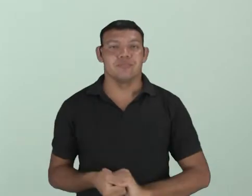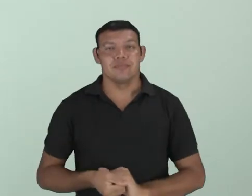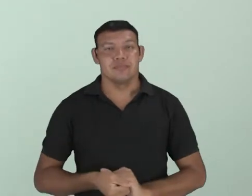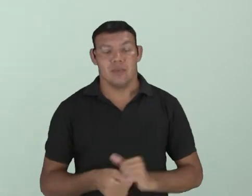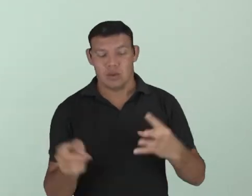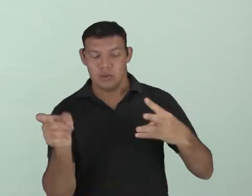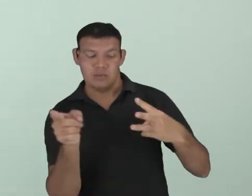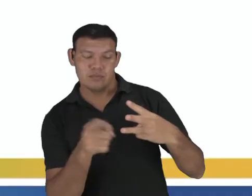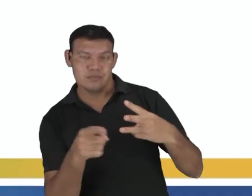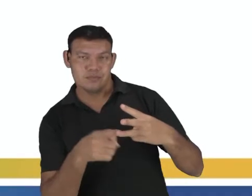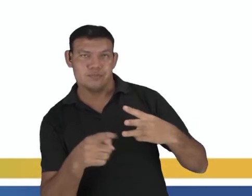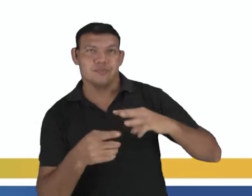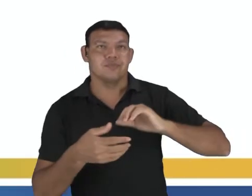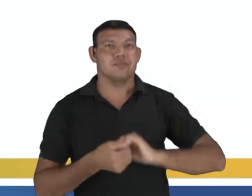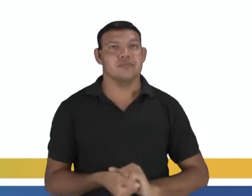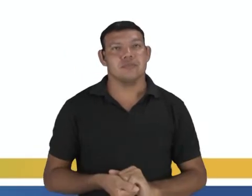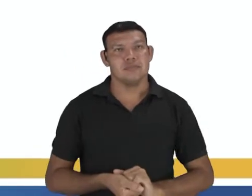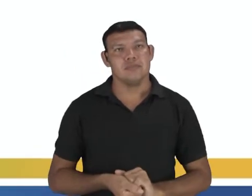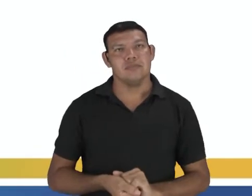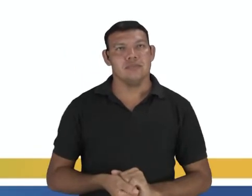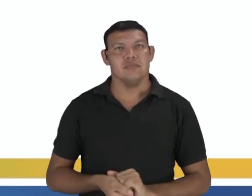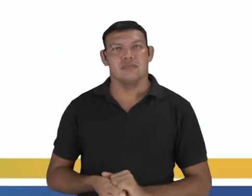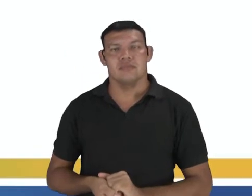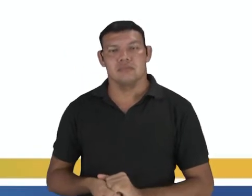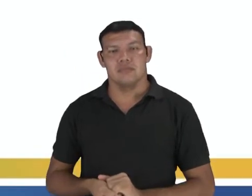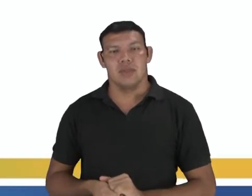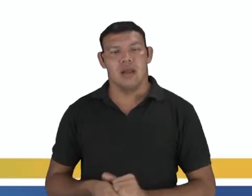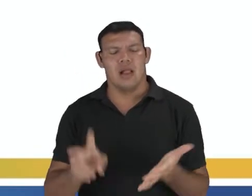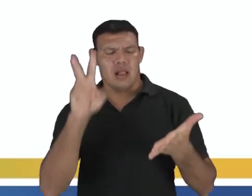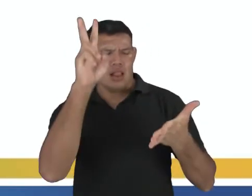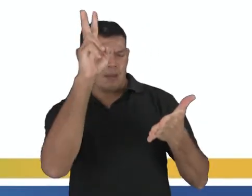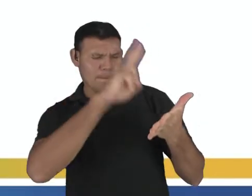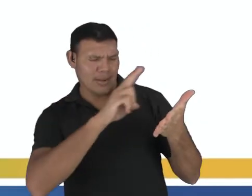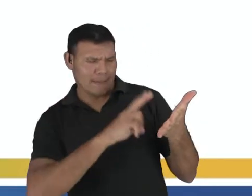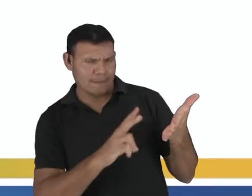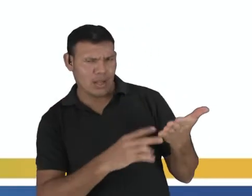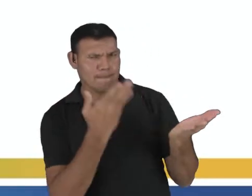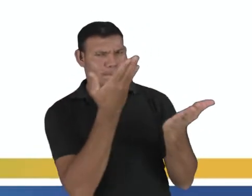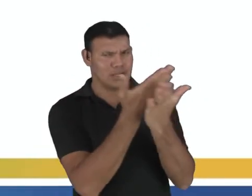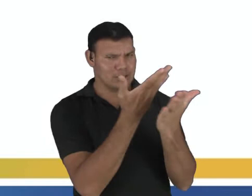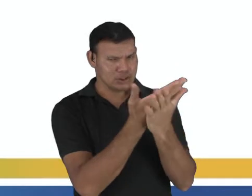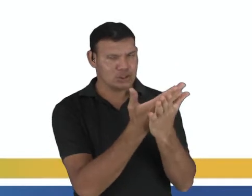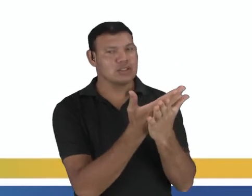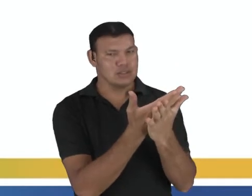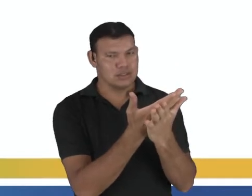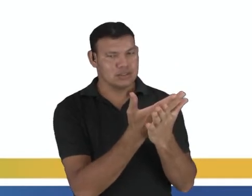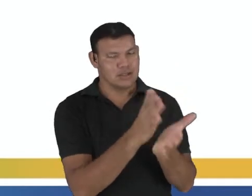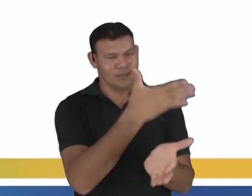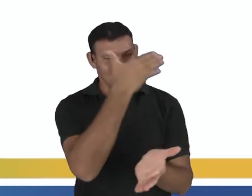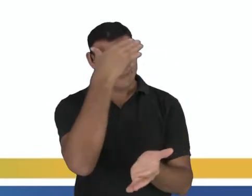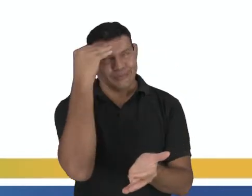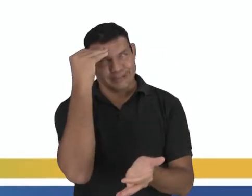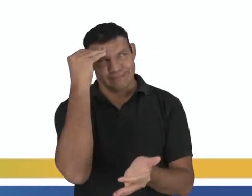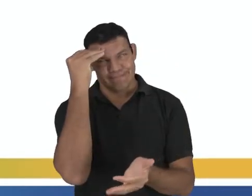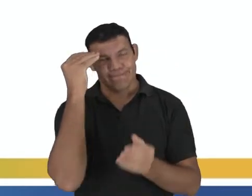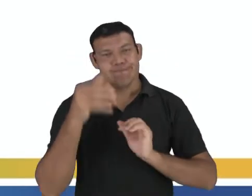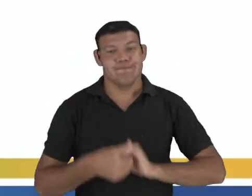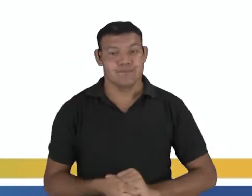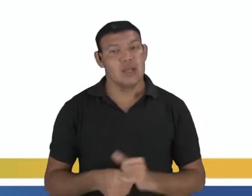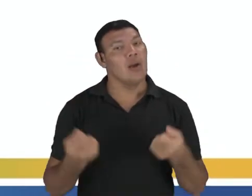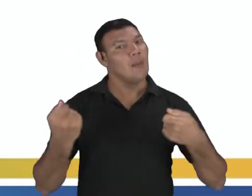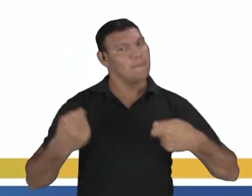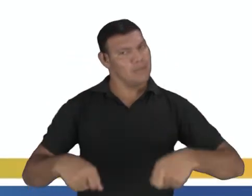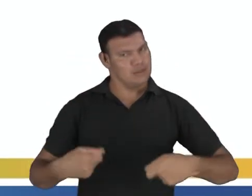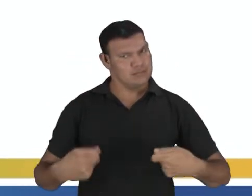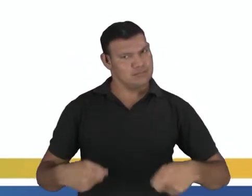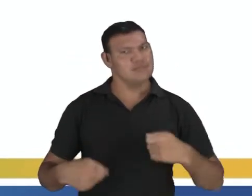terceiro ponto seria você realmente ler, estudar, você sabe que você aprendeu, mas você esquece facilmente. Então, isso precisa